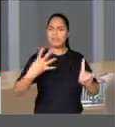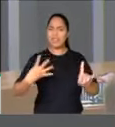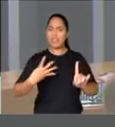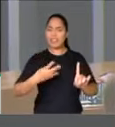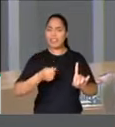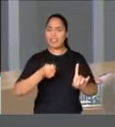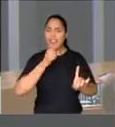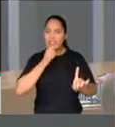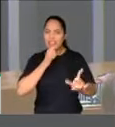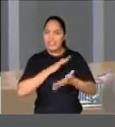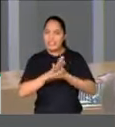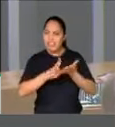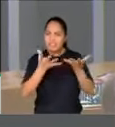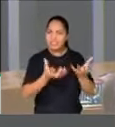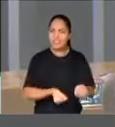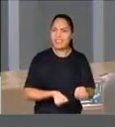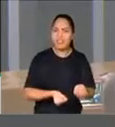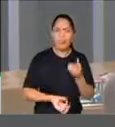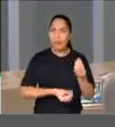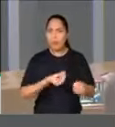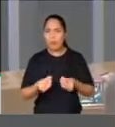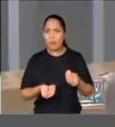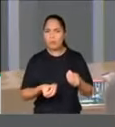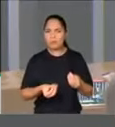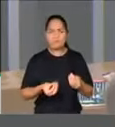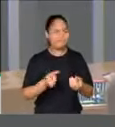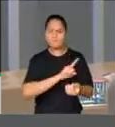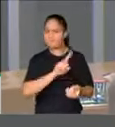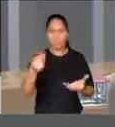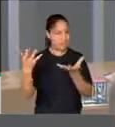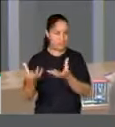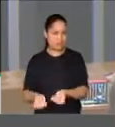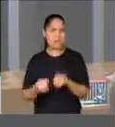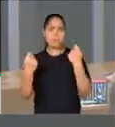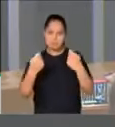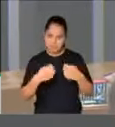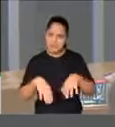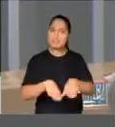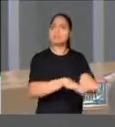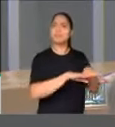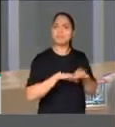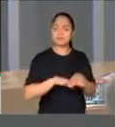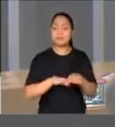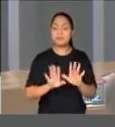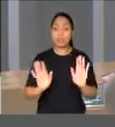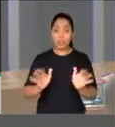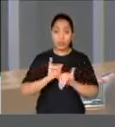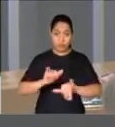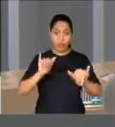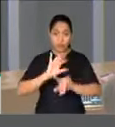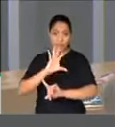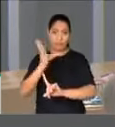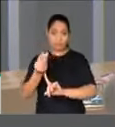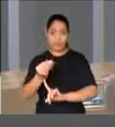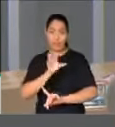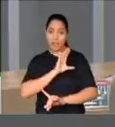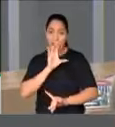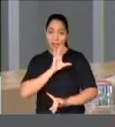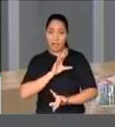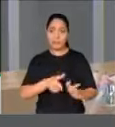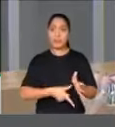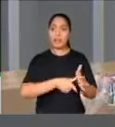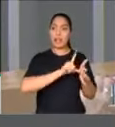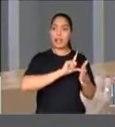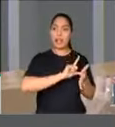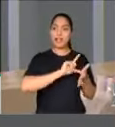sido contemplados. É inaceitável isso. Aí eu vou contar uma coisa rápida, porque eu sou artista e antes era